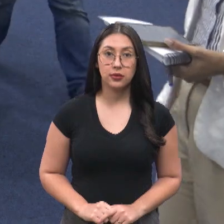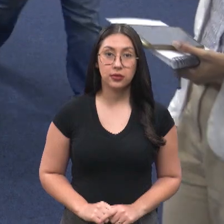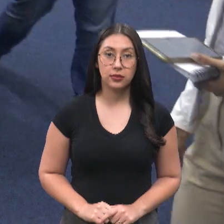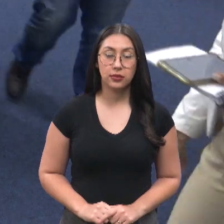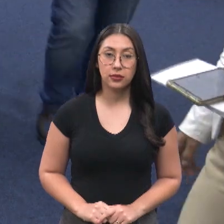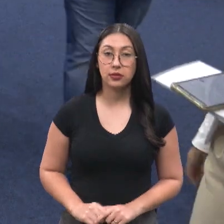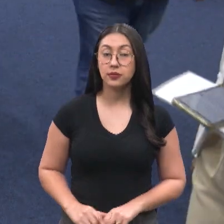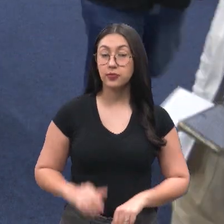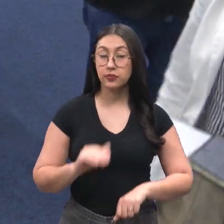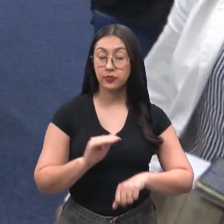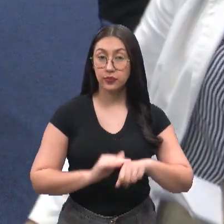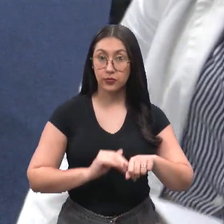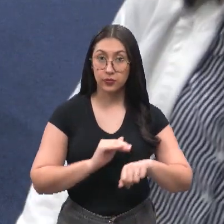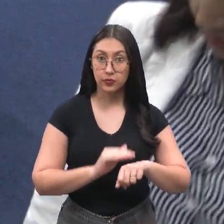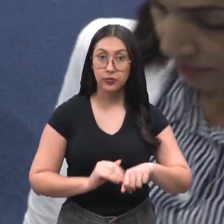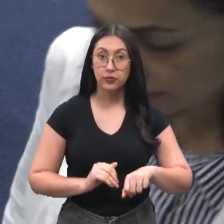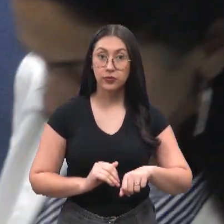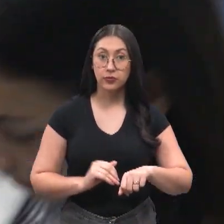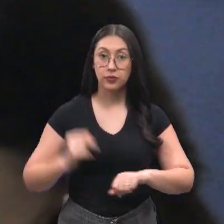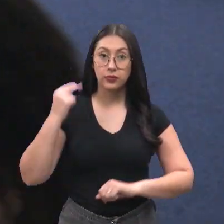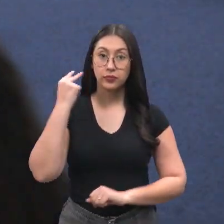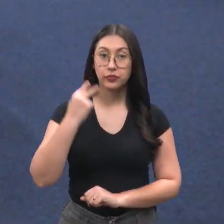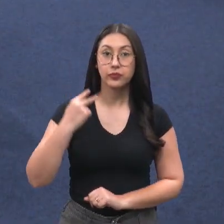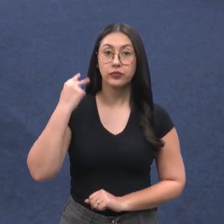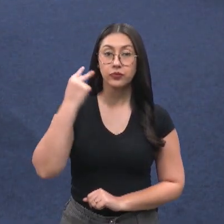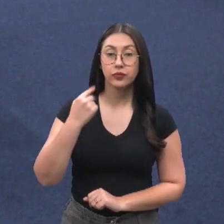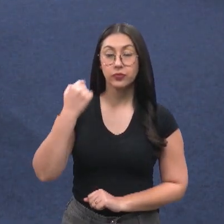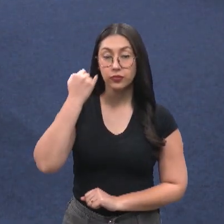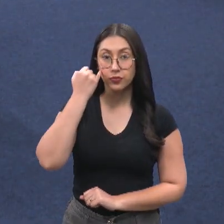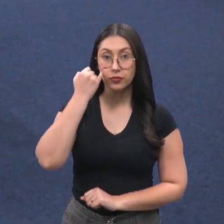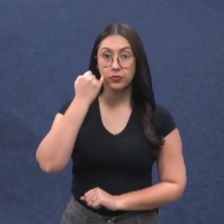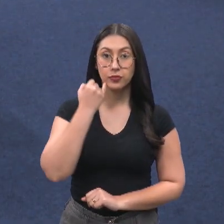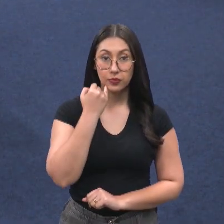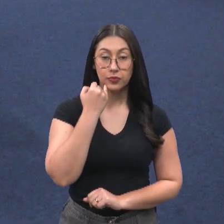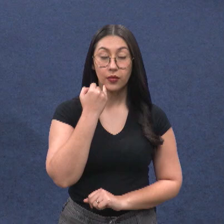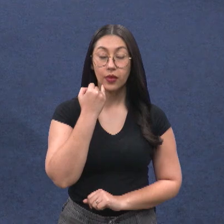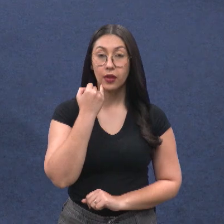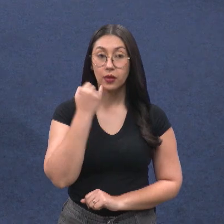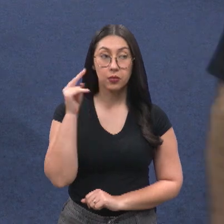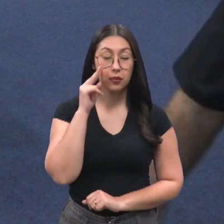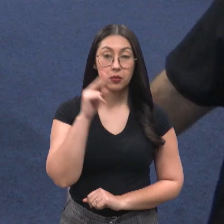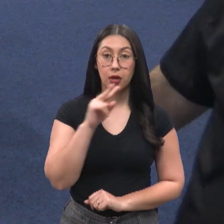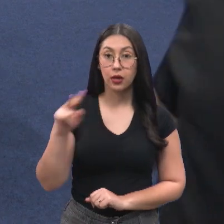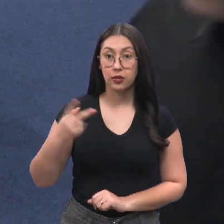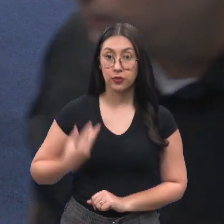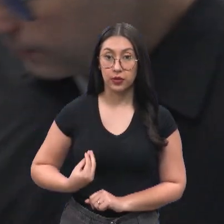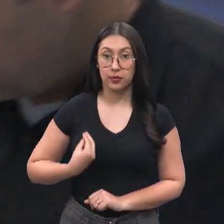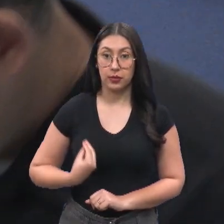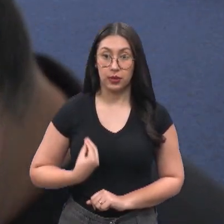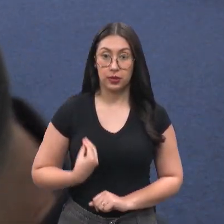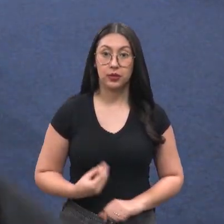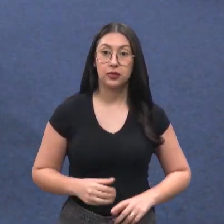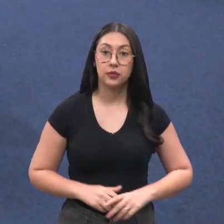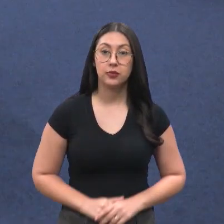Convoco o vereador José Luiz Nunes para fazer verificação de presença.